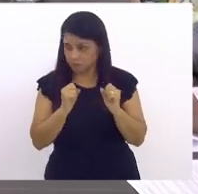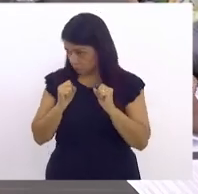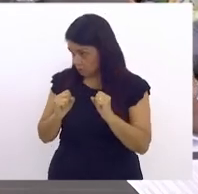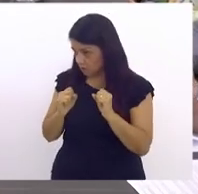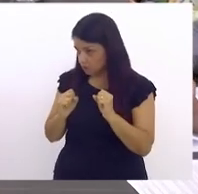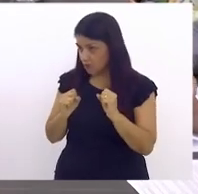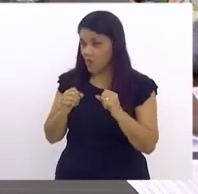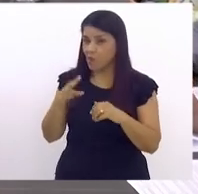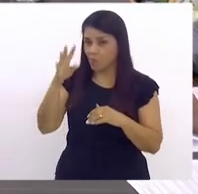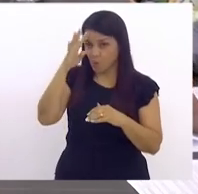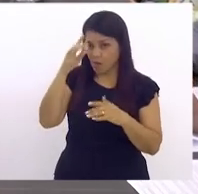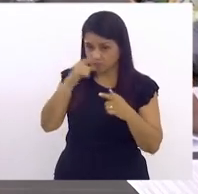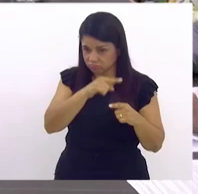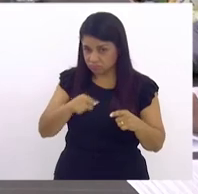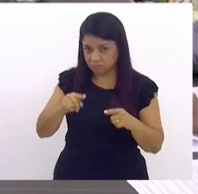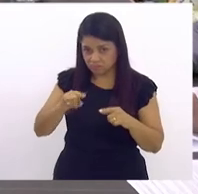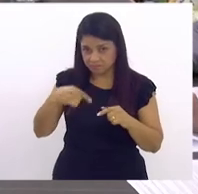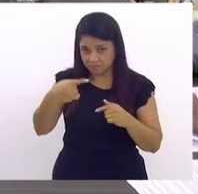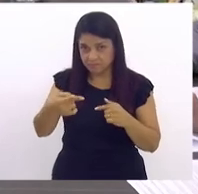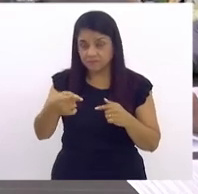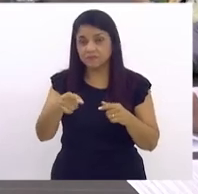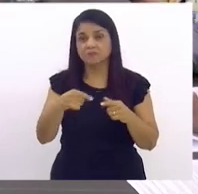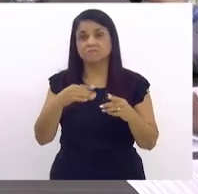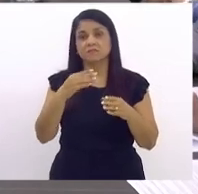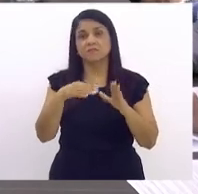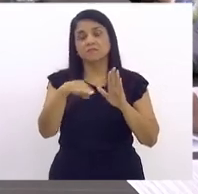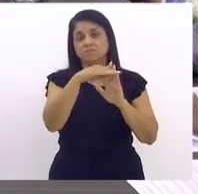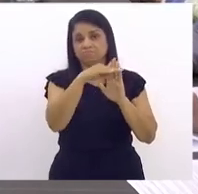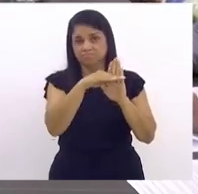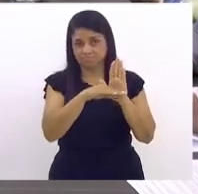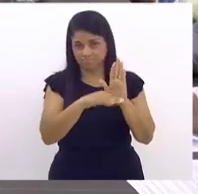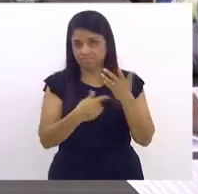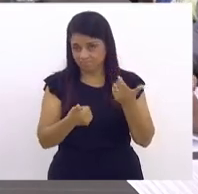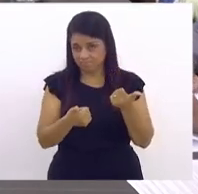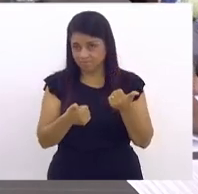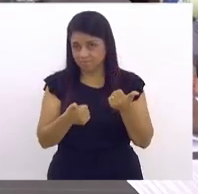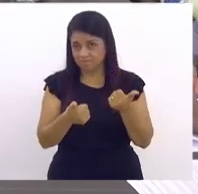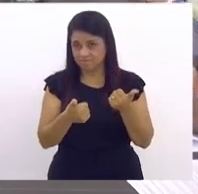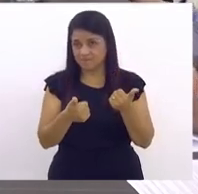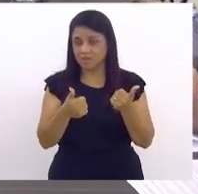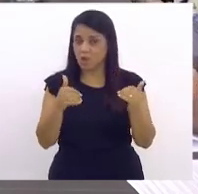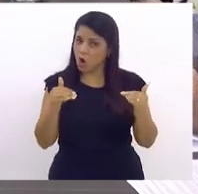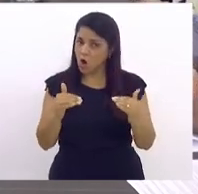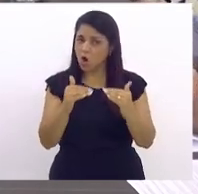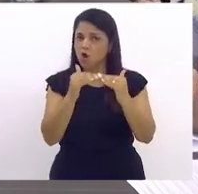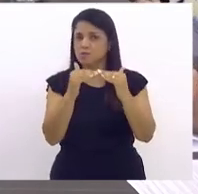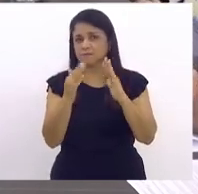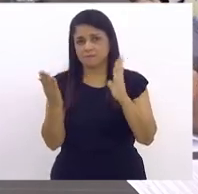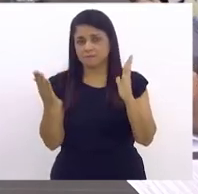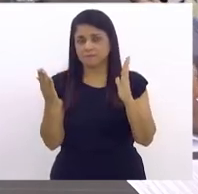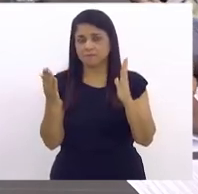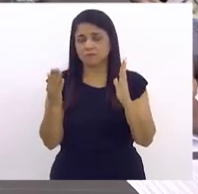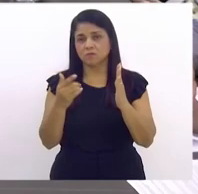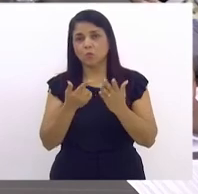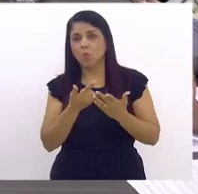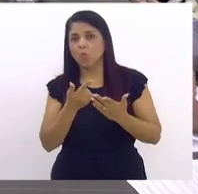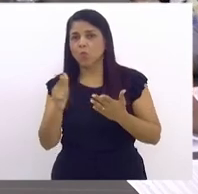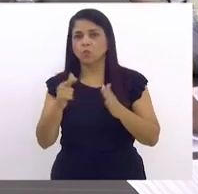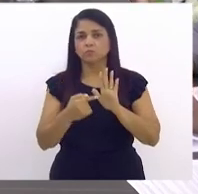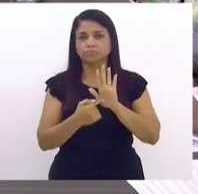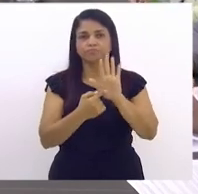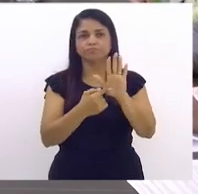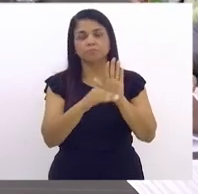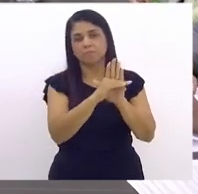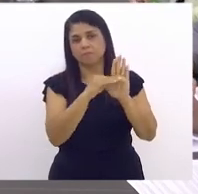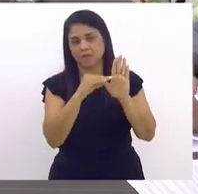traz deputado Mico, okay, o primeiro sim. Da pauta, de Vossa Excelência, o segundo sim, da pauta. Eu peço vista. A gente chega num consenso para Vossa Excelência não apresentar um outro...